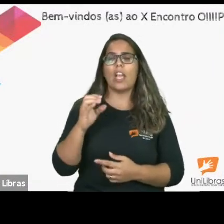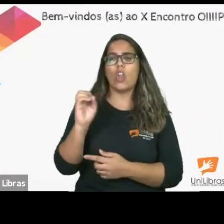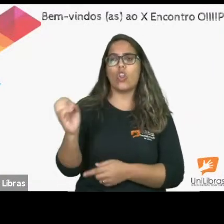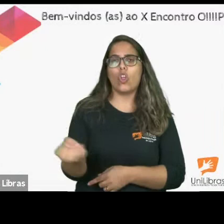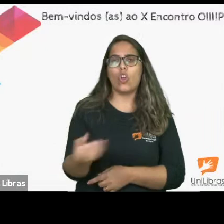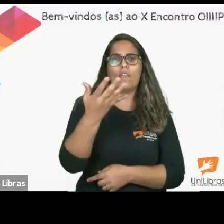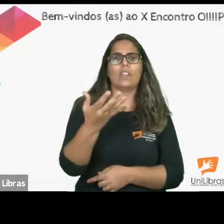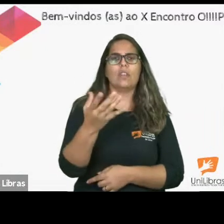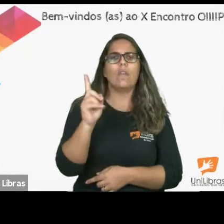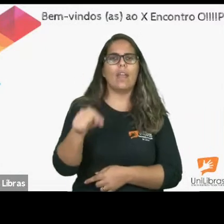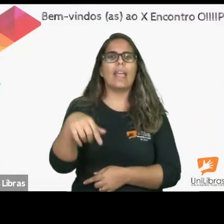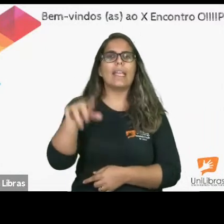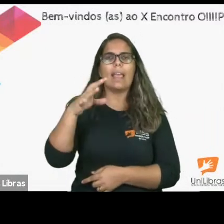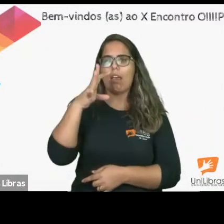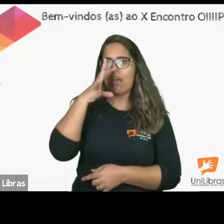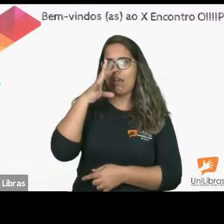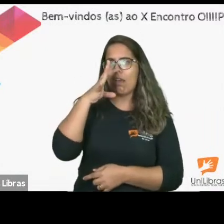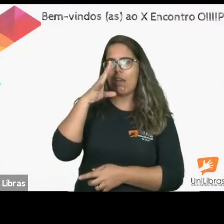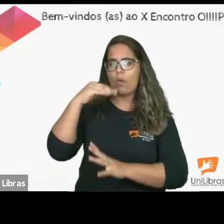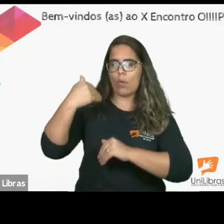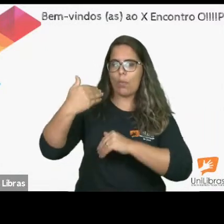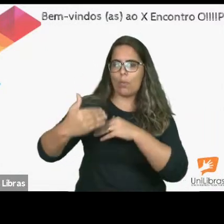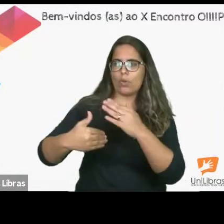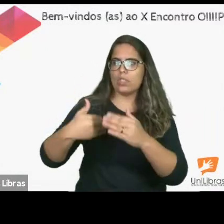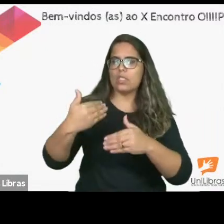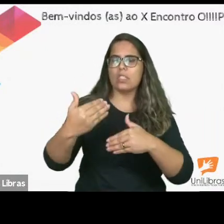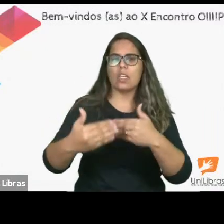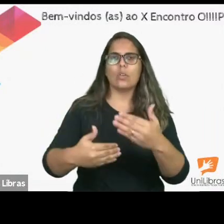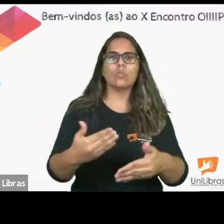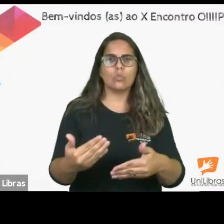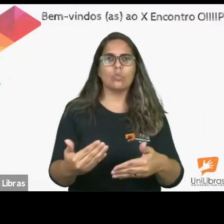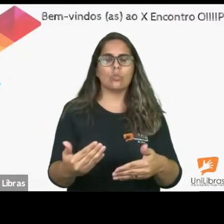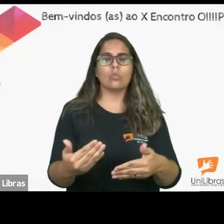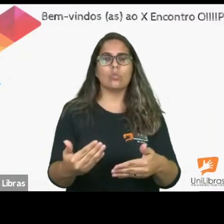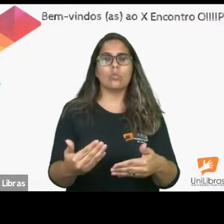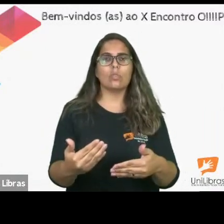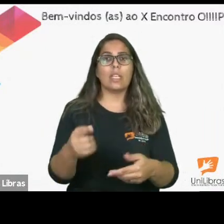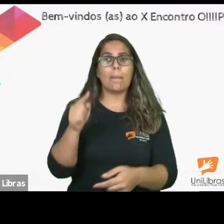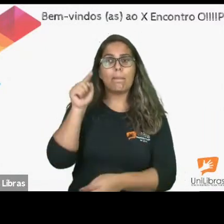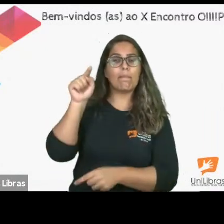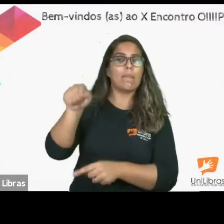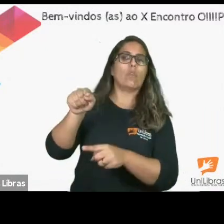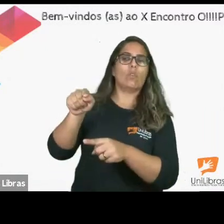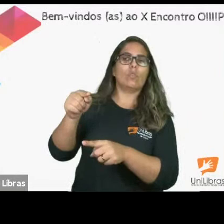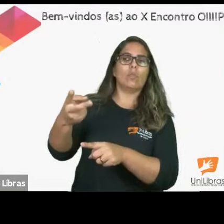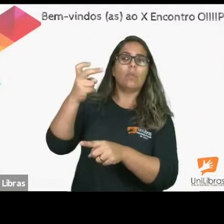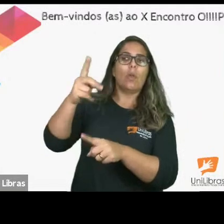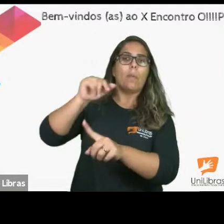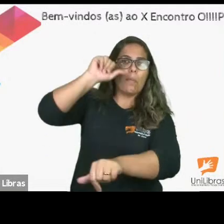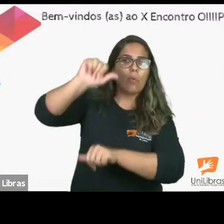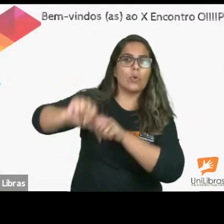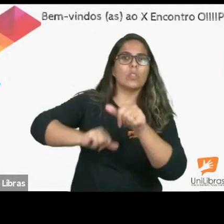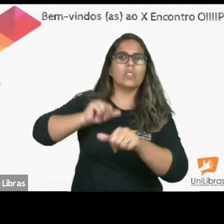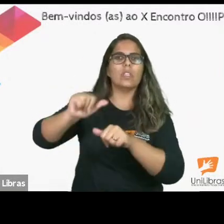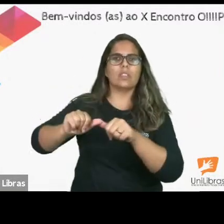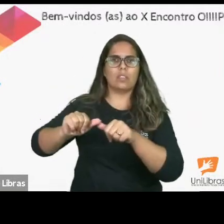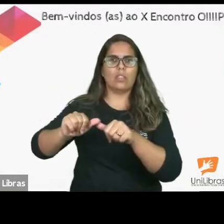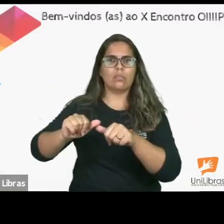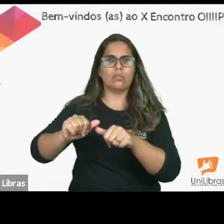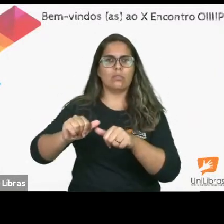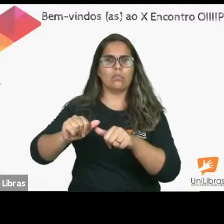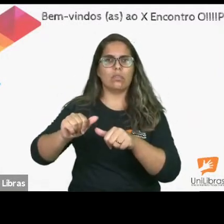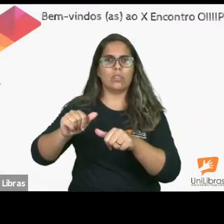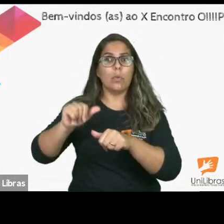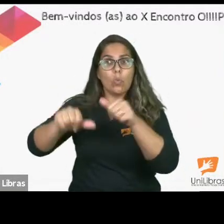que está observando um processo e aponta uma mudança, uma inflexão, uma